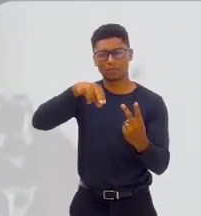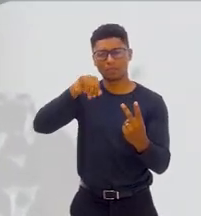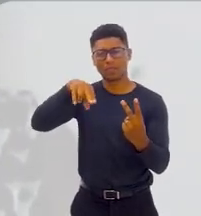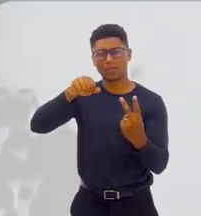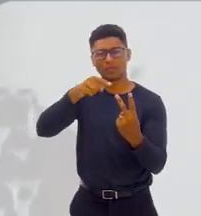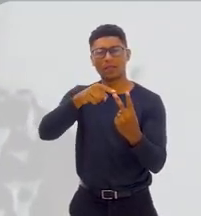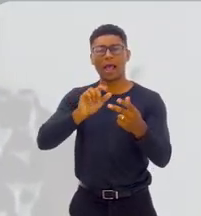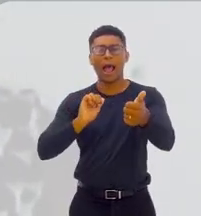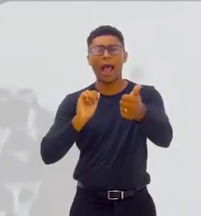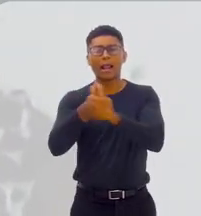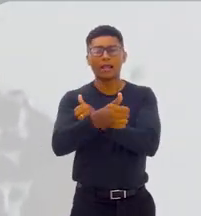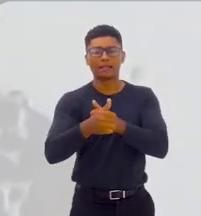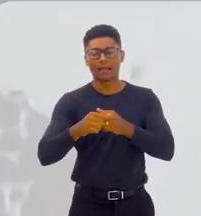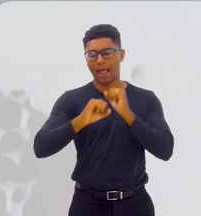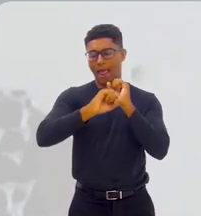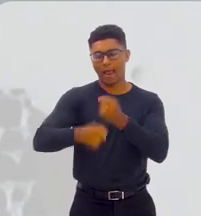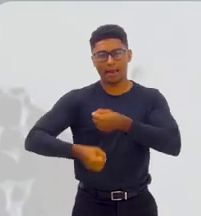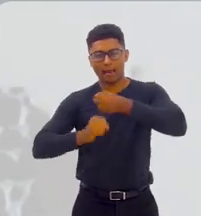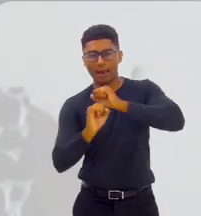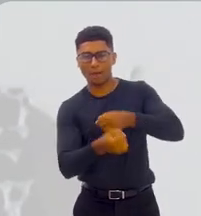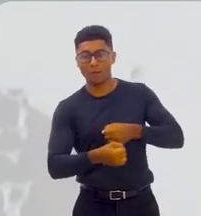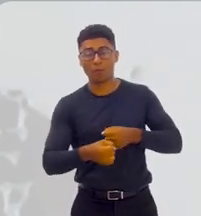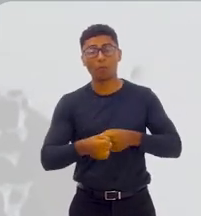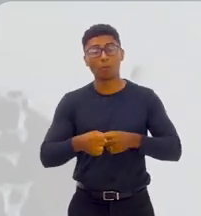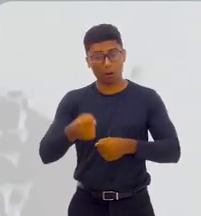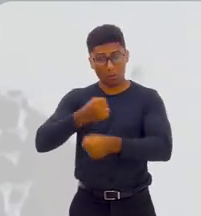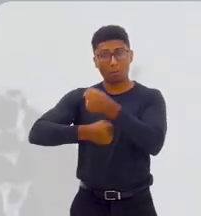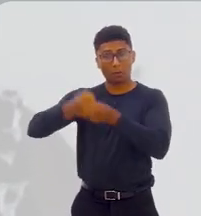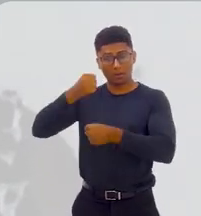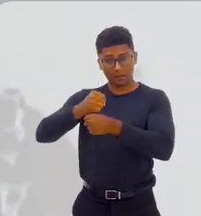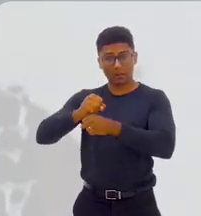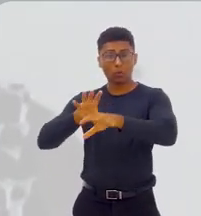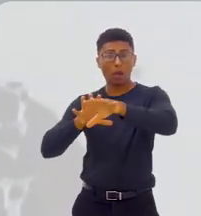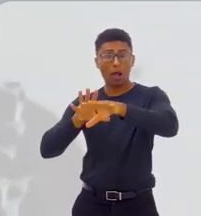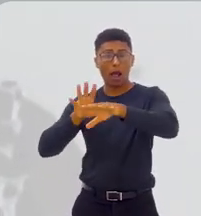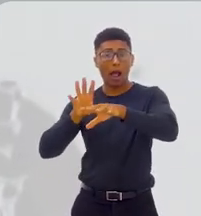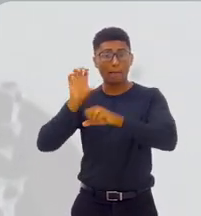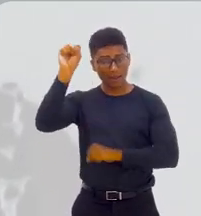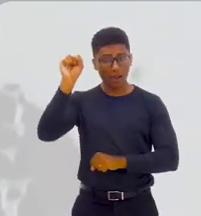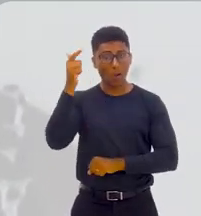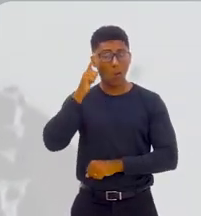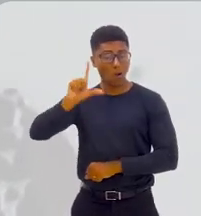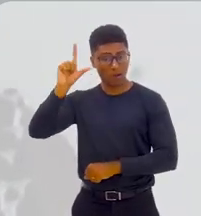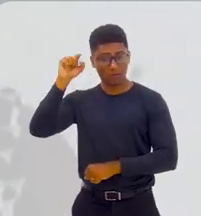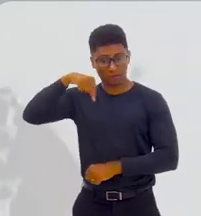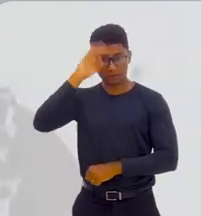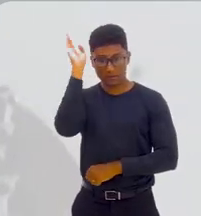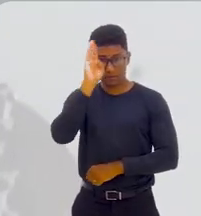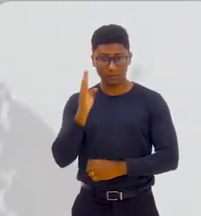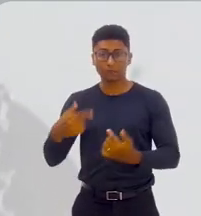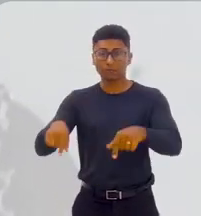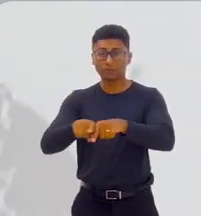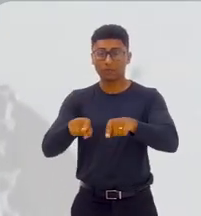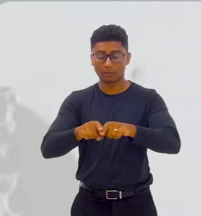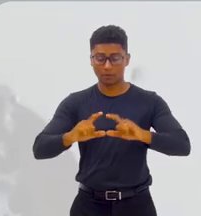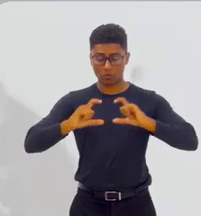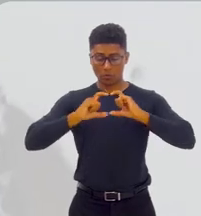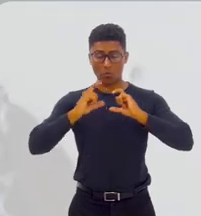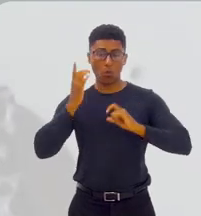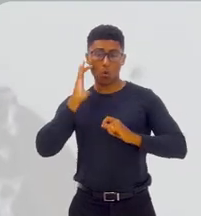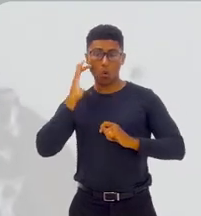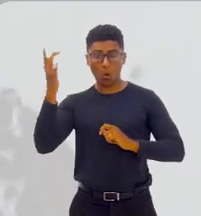ela é atleta de remo, campeã brasileira ano passado, esse ano, e também campeã ouro, né,